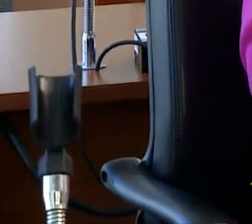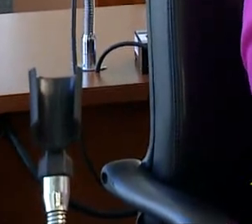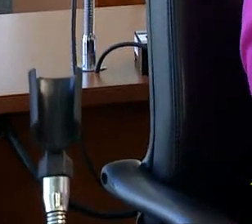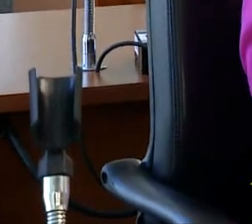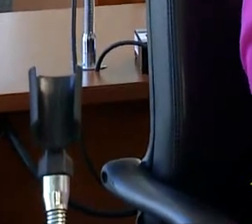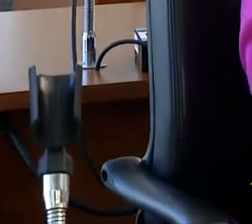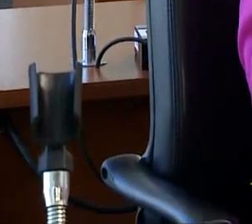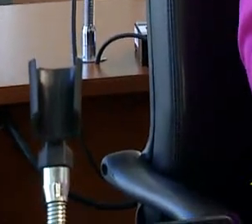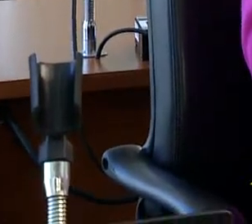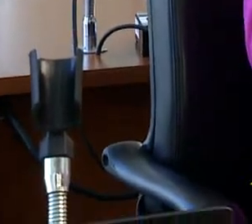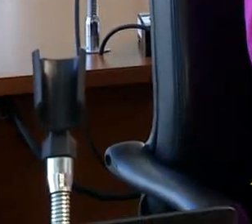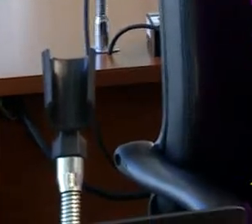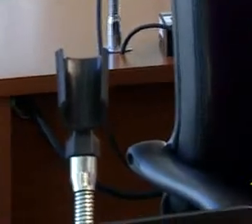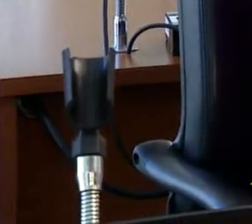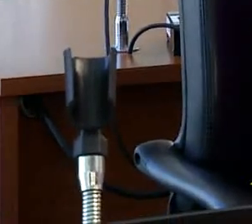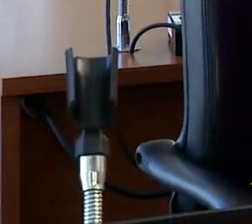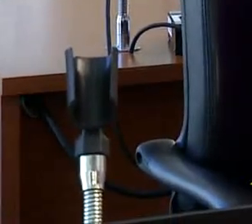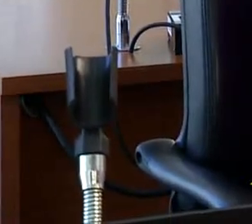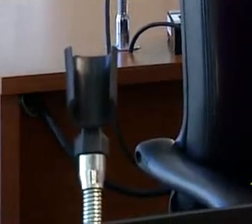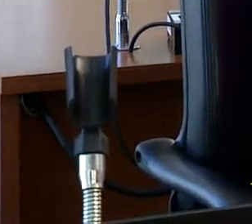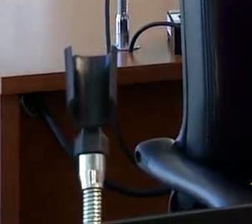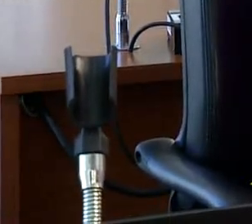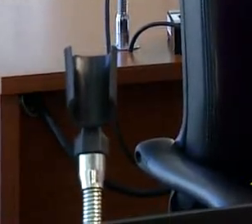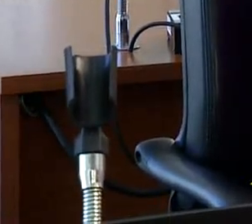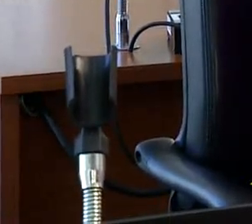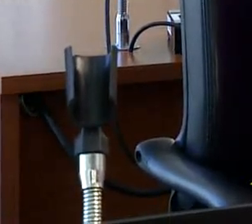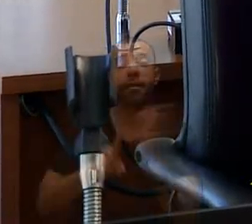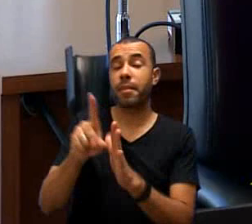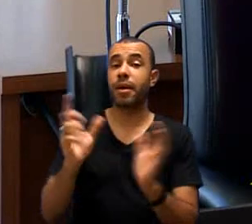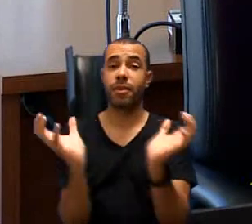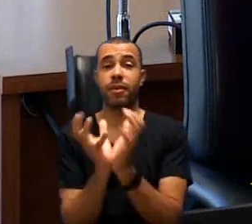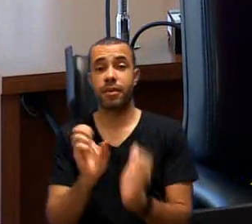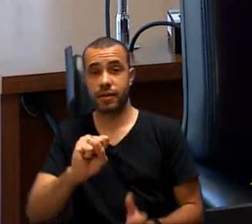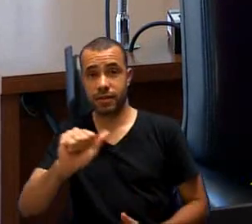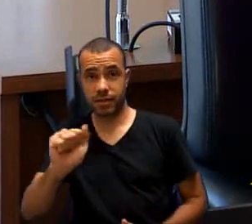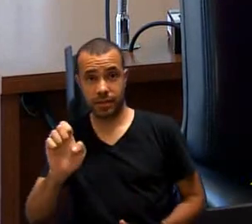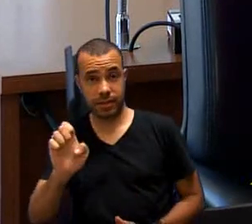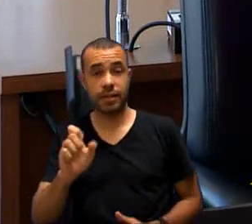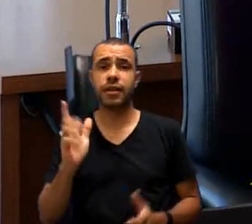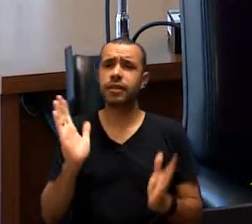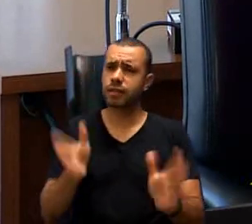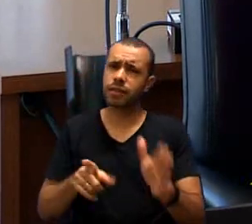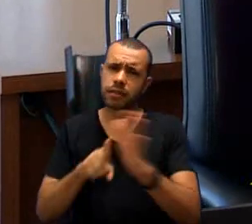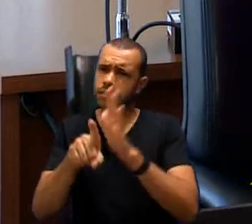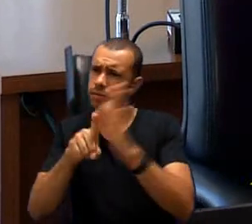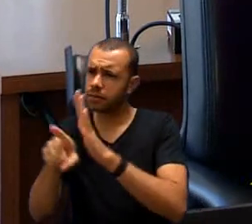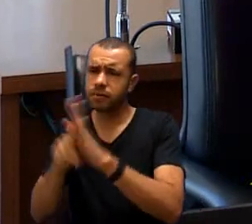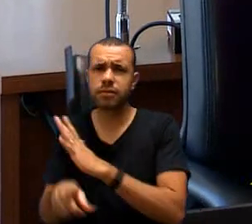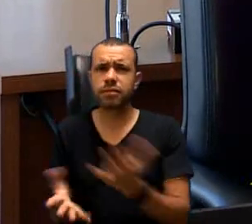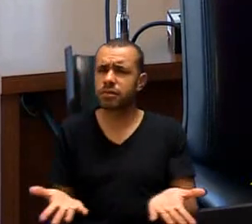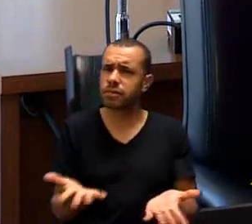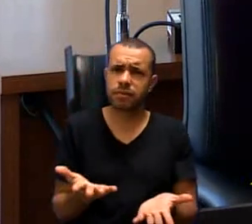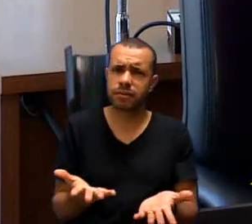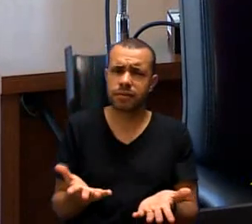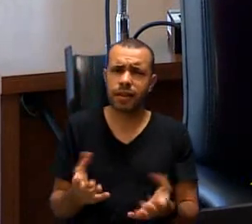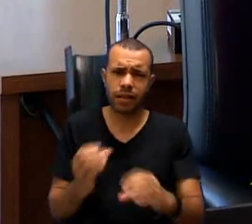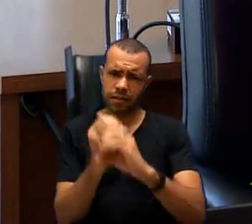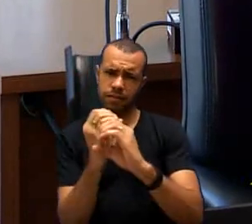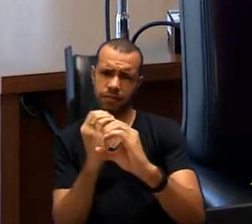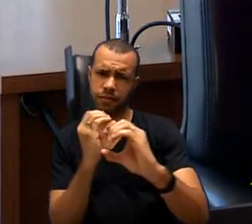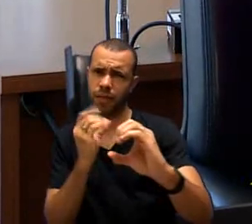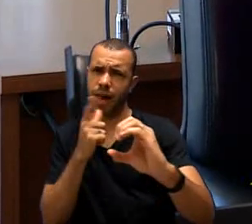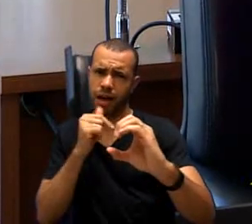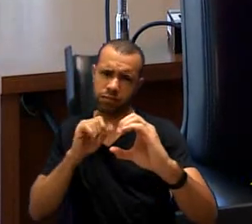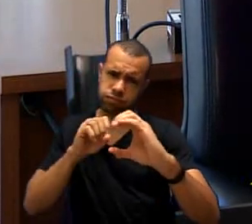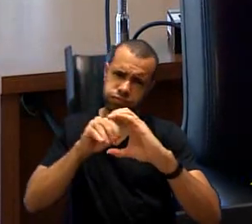já foi questionado o SAI com relação ao córrego de Itanguá, que é o maior de Sorocaba, ele continua sendo todo esgoto das casas que